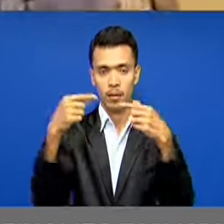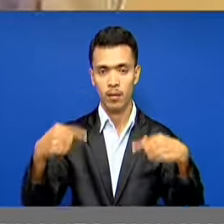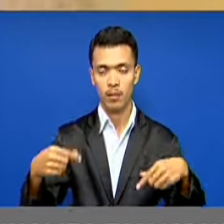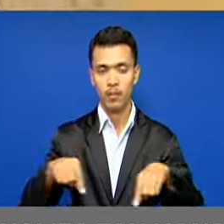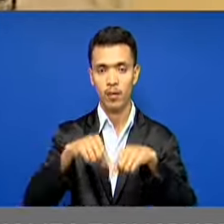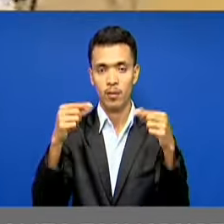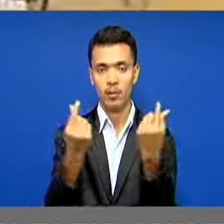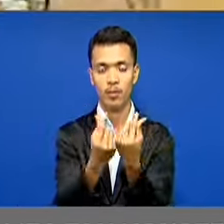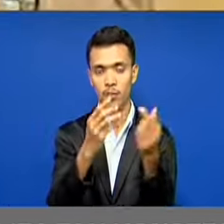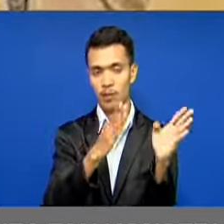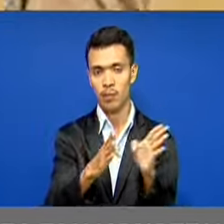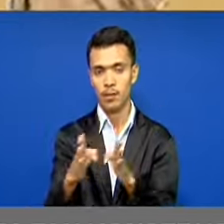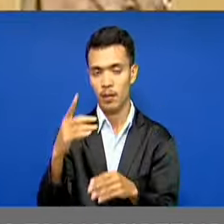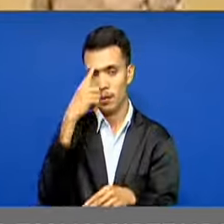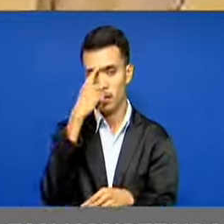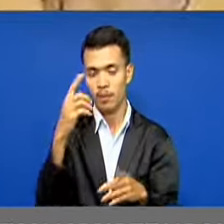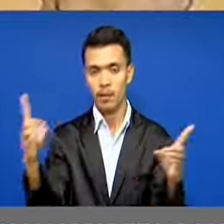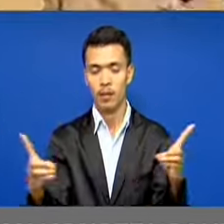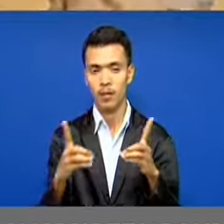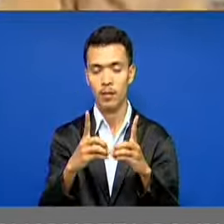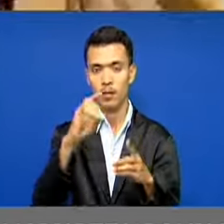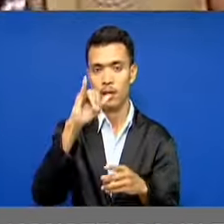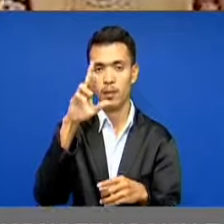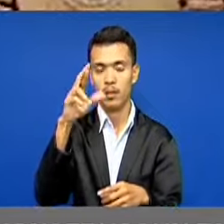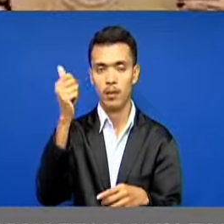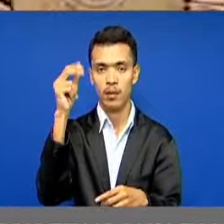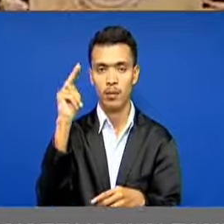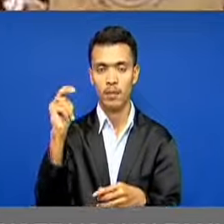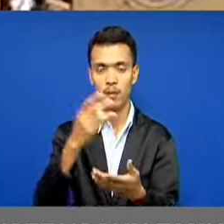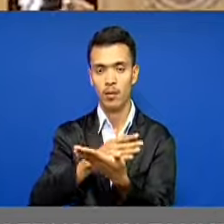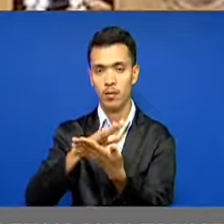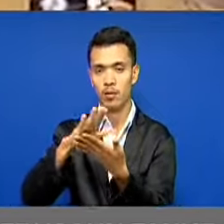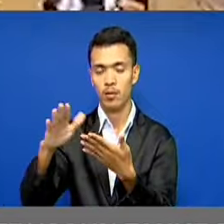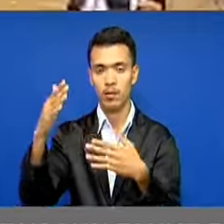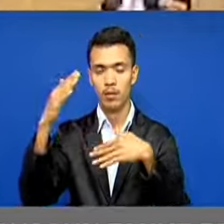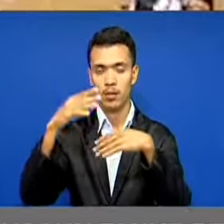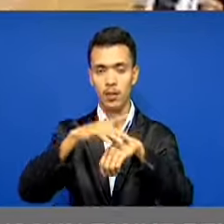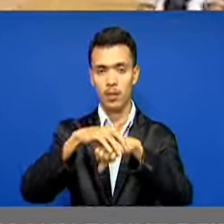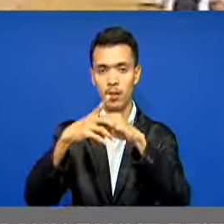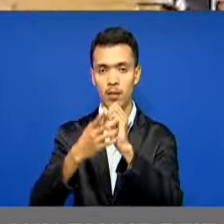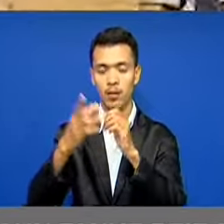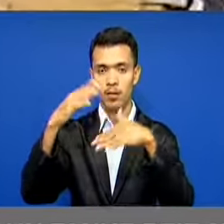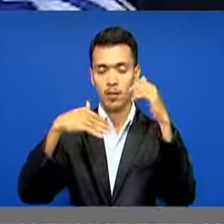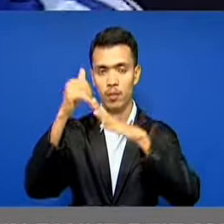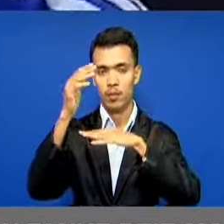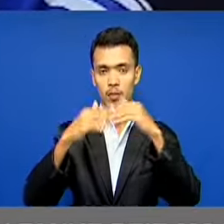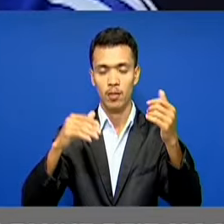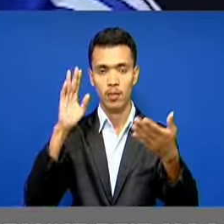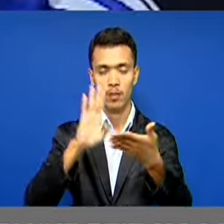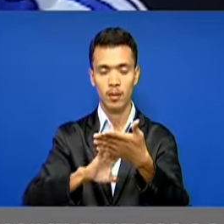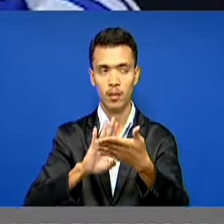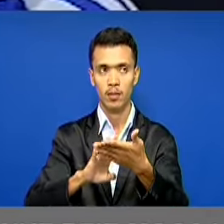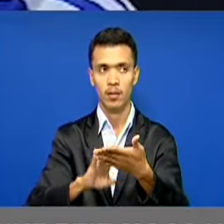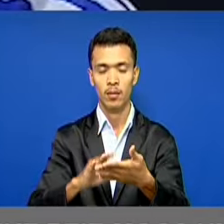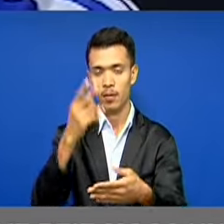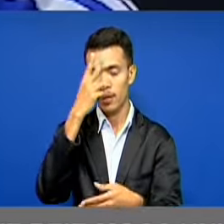ne organiza, tamba contra irmão Marista Sosarai, hodi halo construção uma escola e suku Triloca. Tamba hari